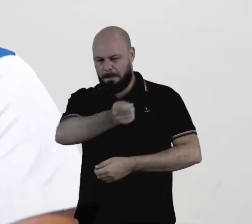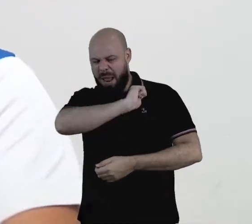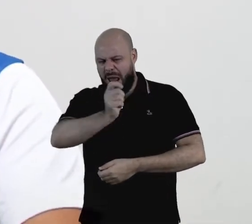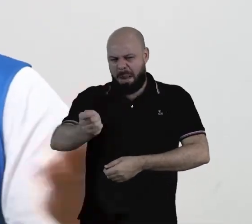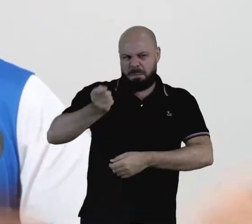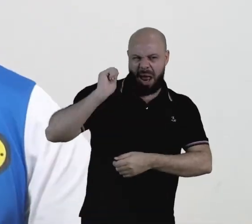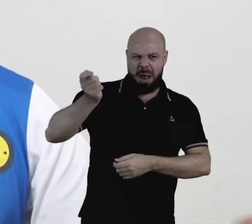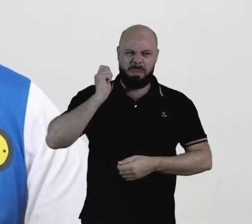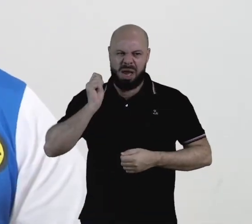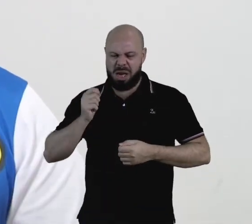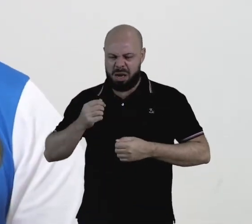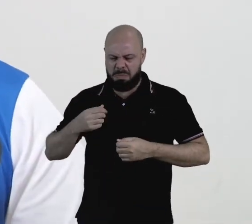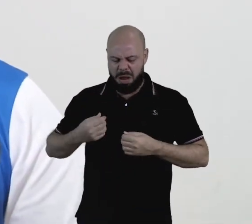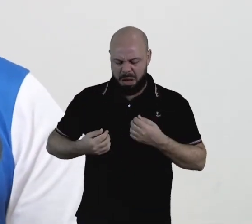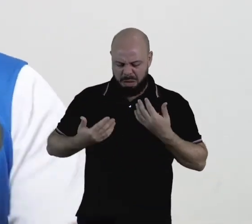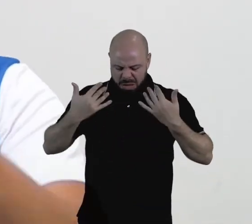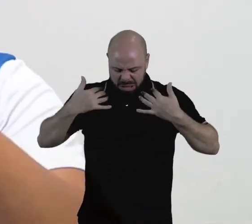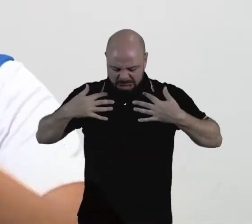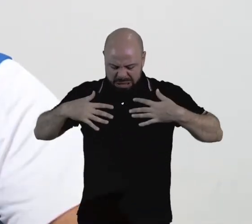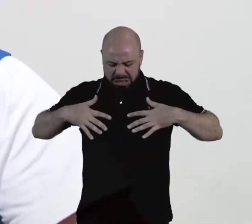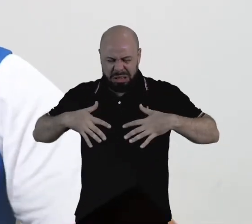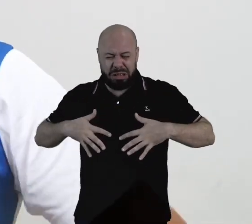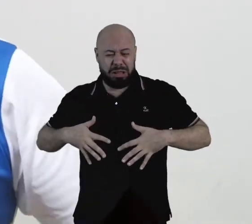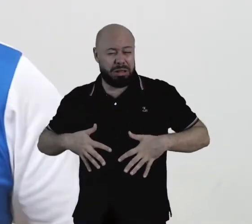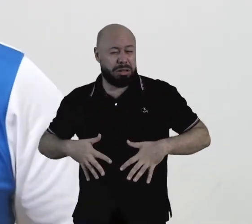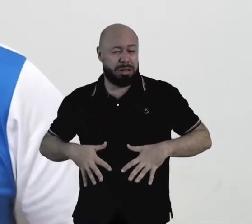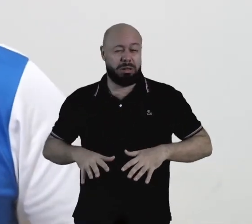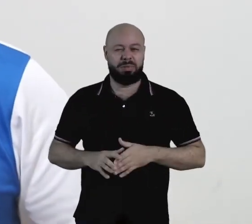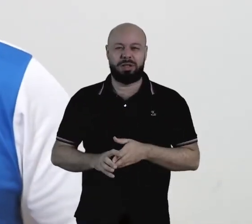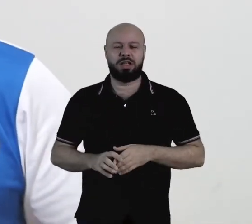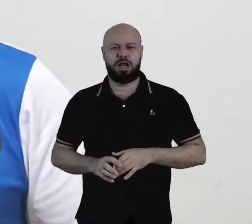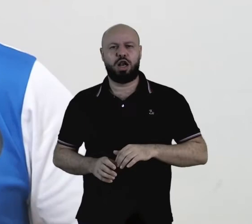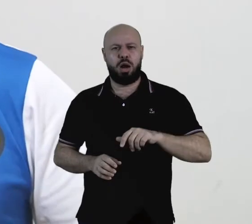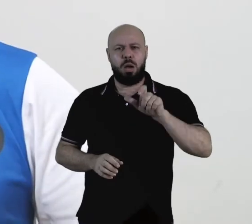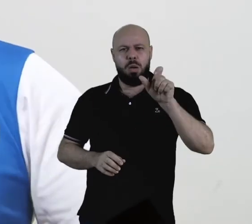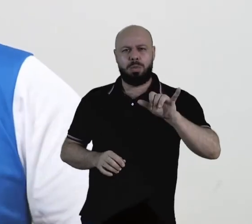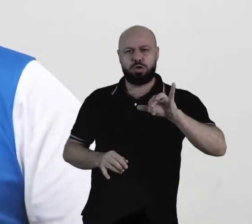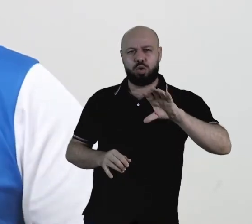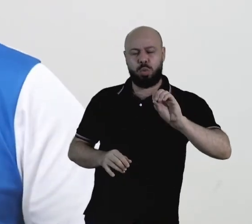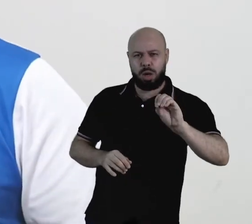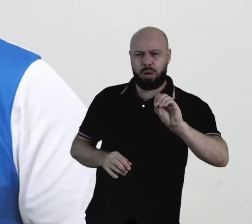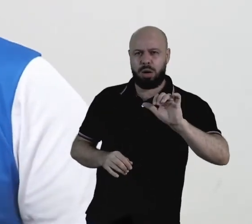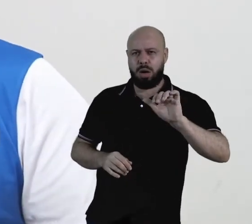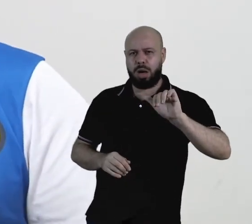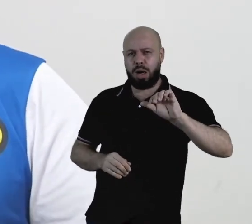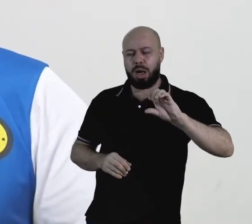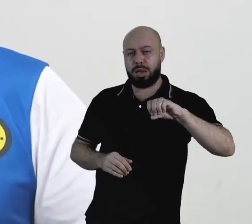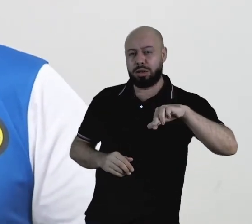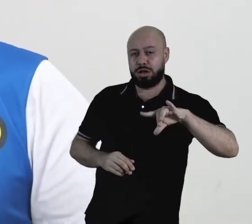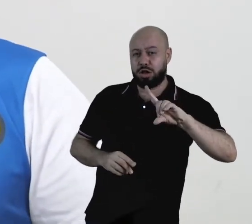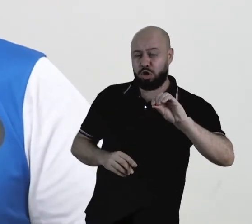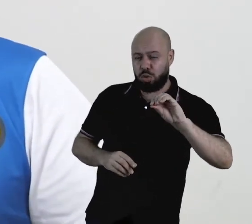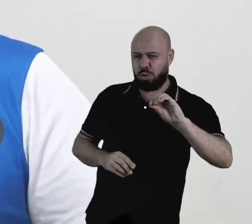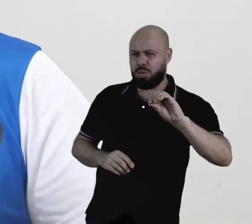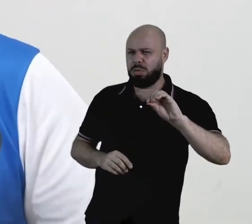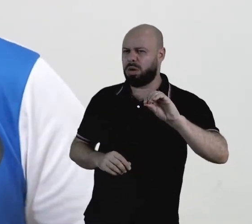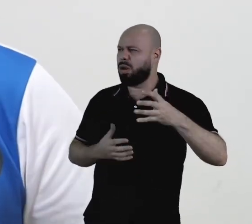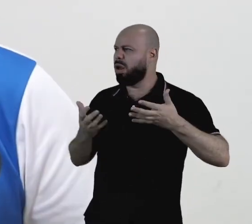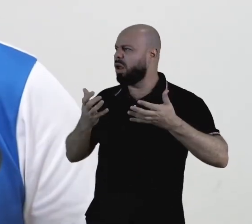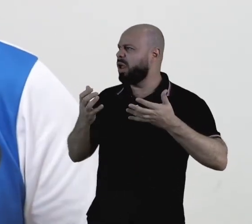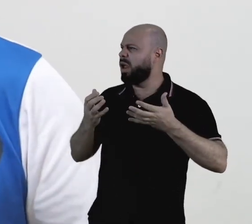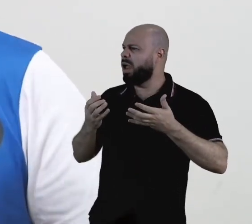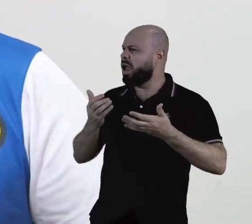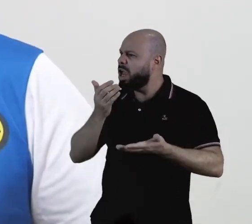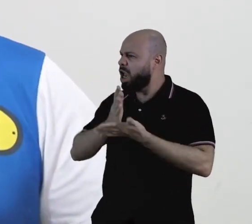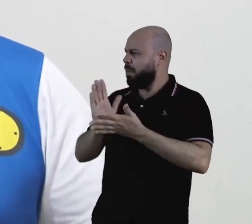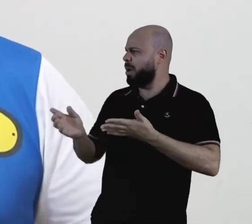ferimentos e levando ele a óbito. João Cândido, então, decide começar uma campanha para acabar com as